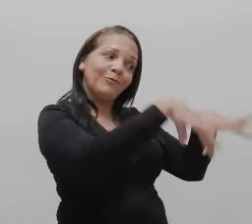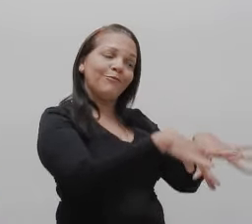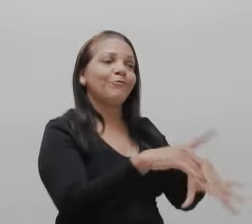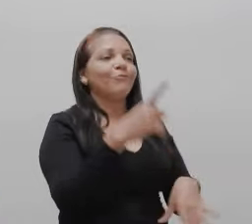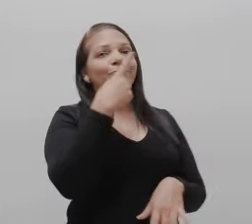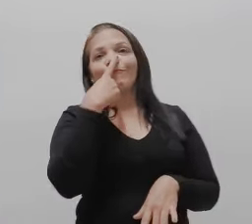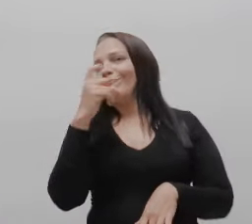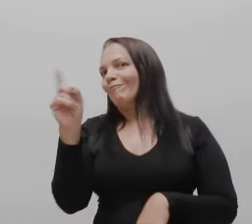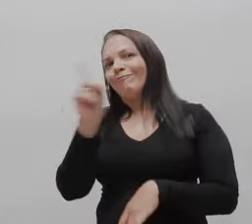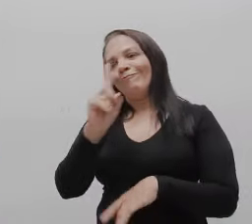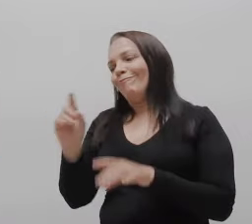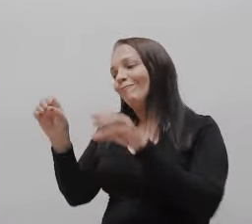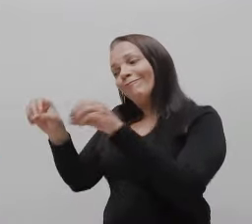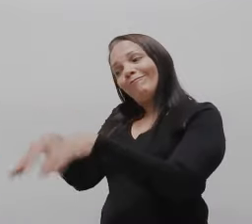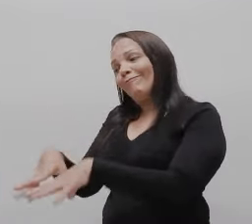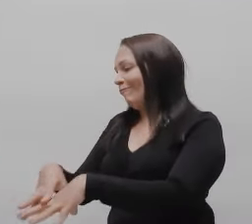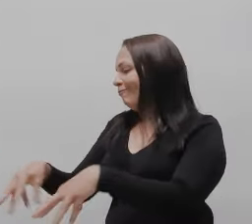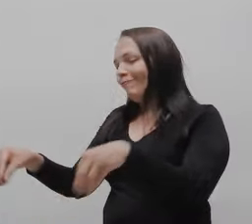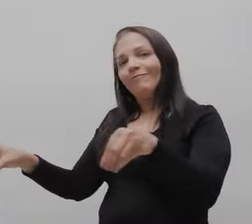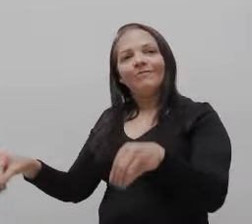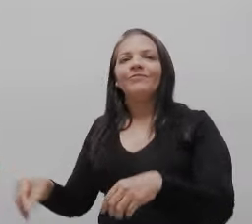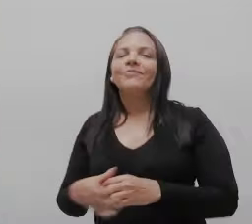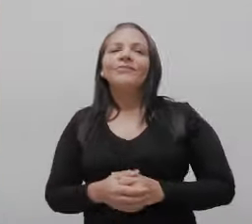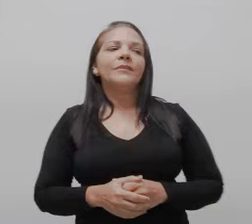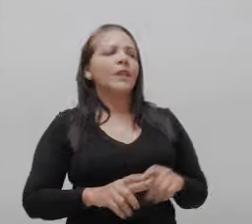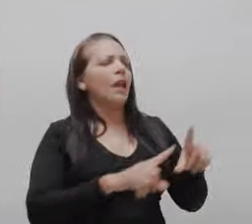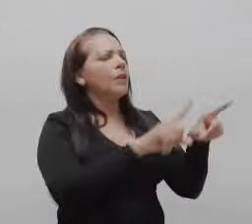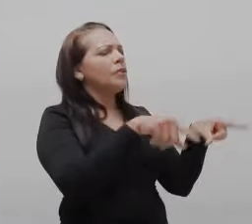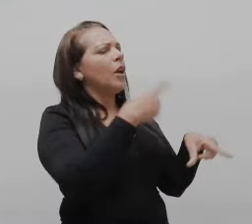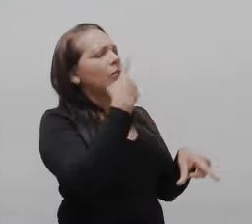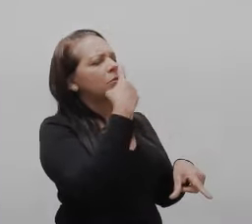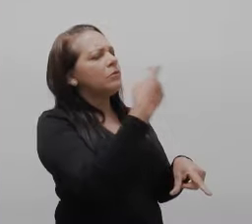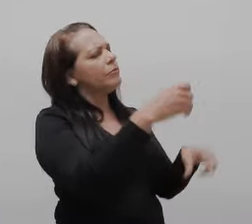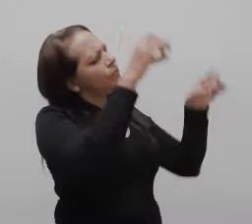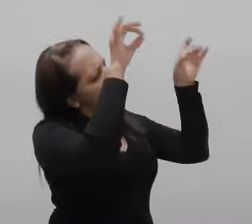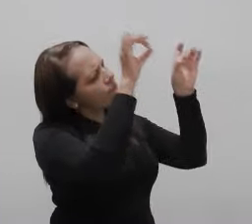Jogo lixo no lixo, não jogo lixo no chão.